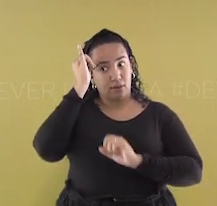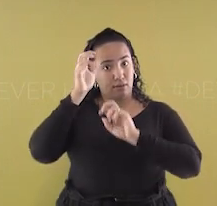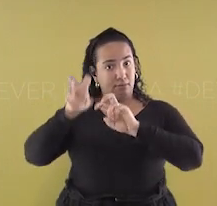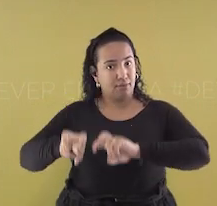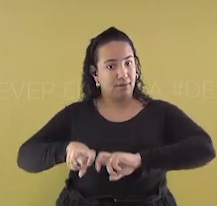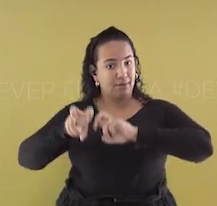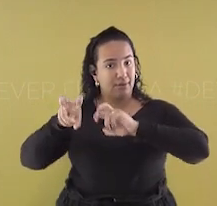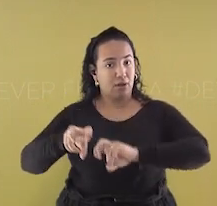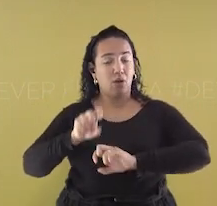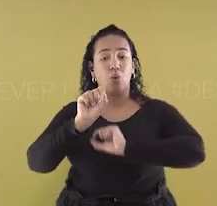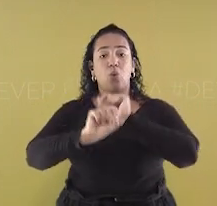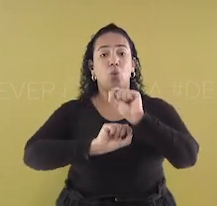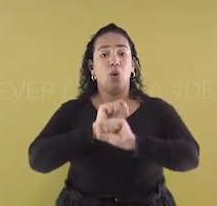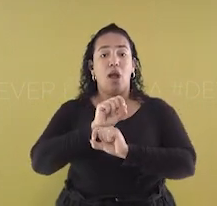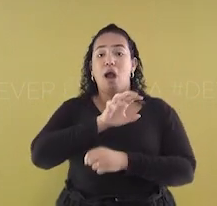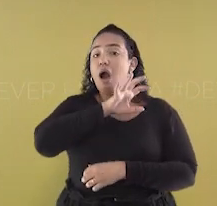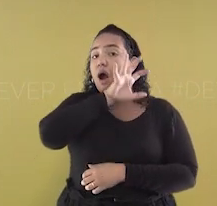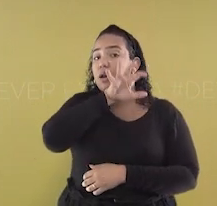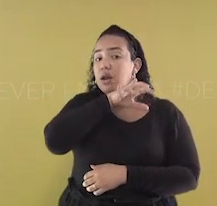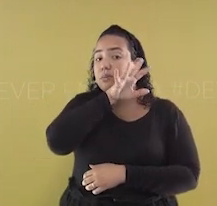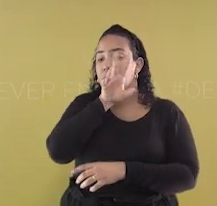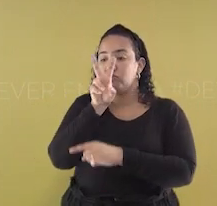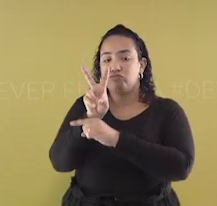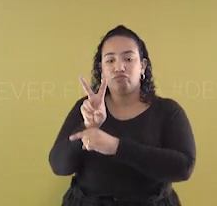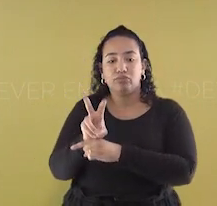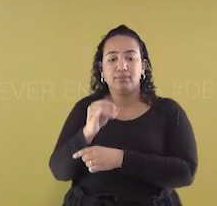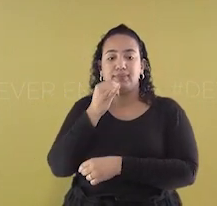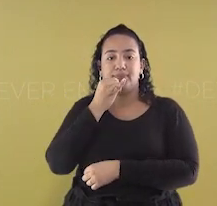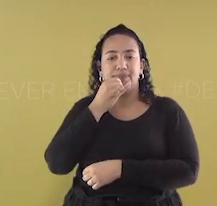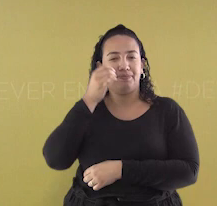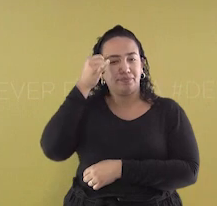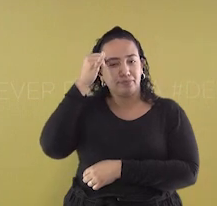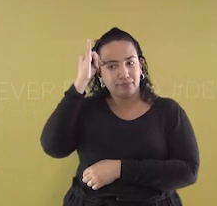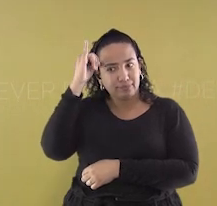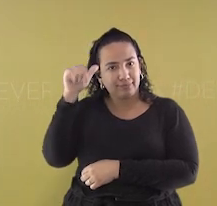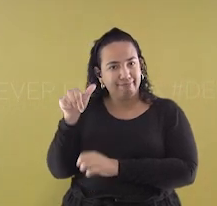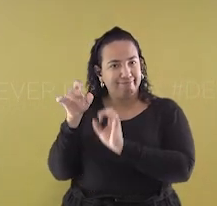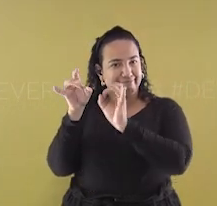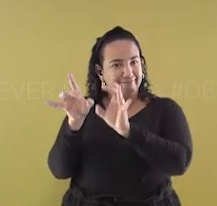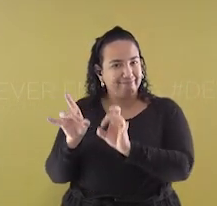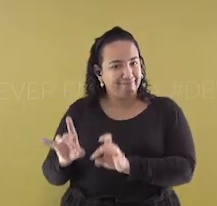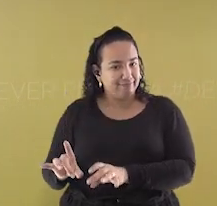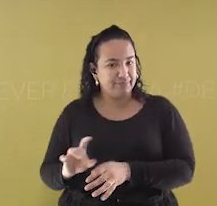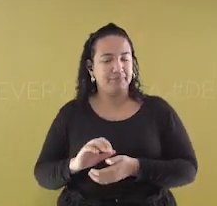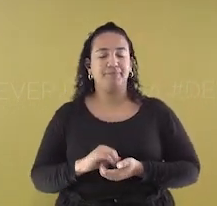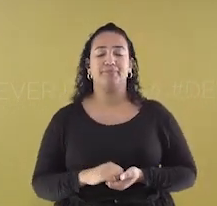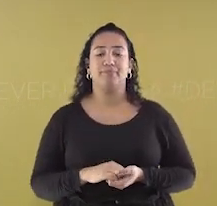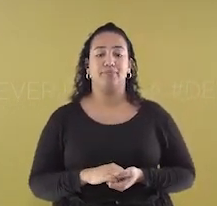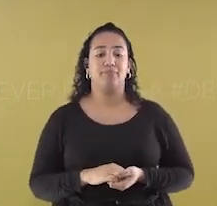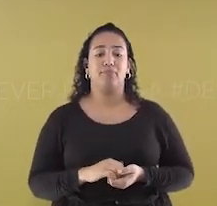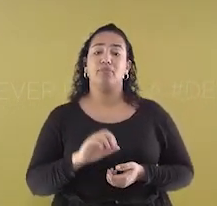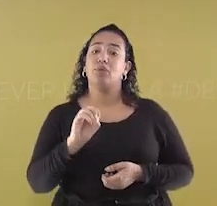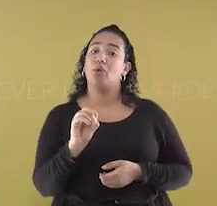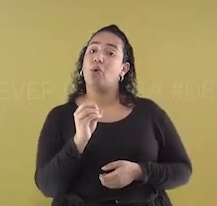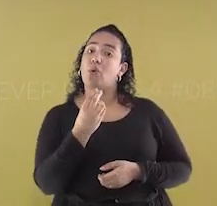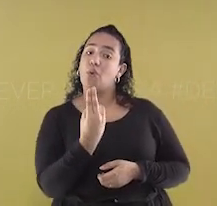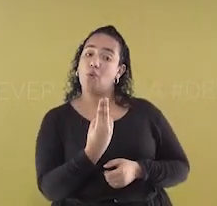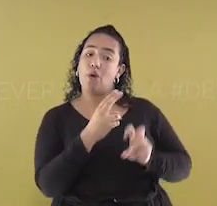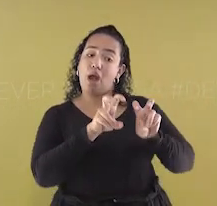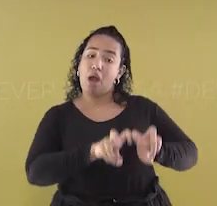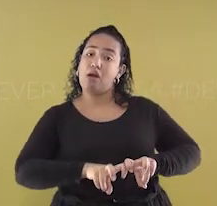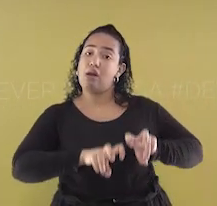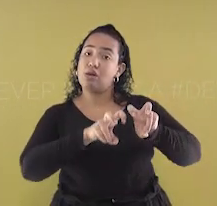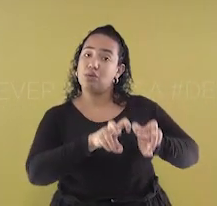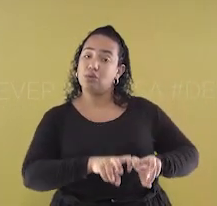pecuária, que é a criação de animais como gado para a venda, ou